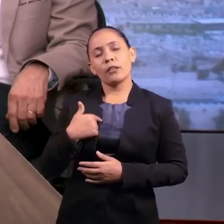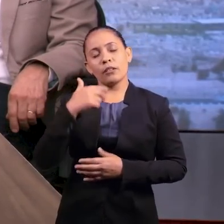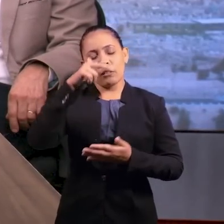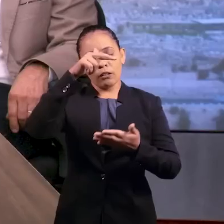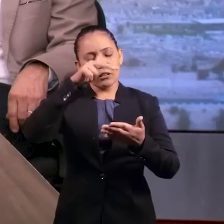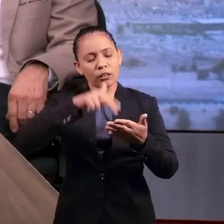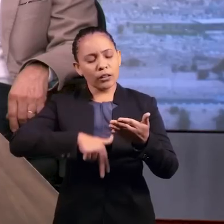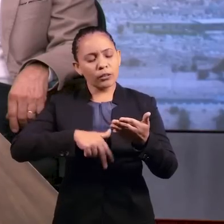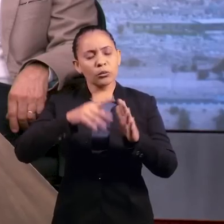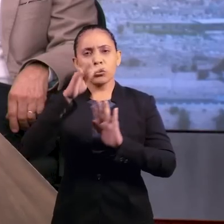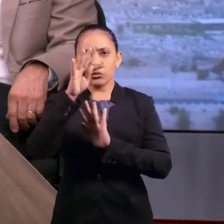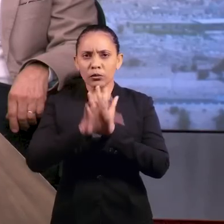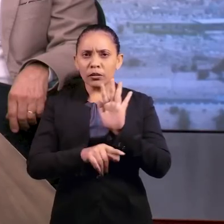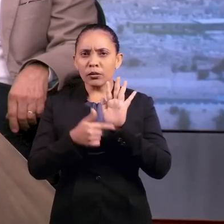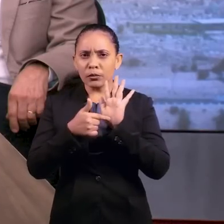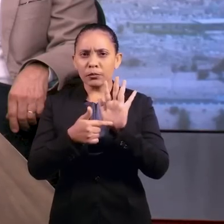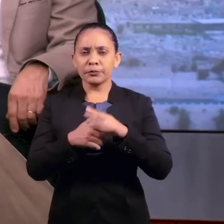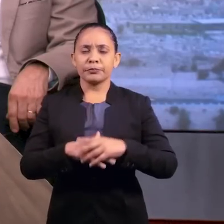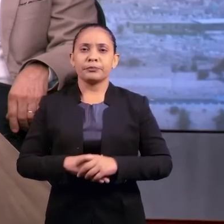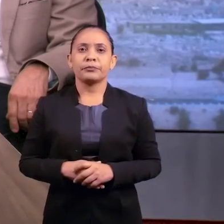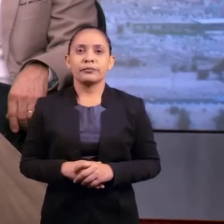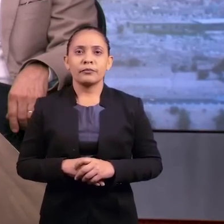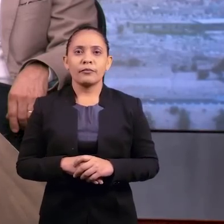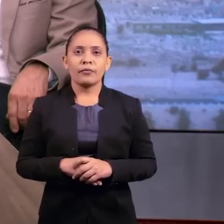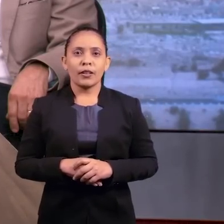eu estava lendo aqui o texto quando ele estava falando,